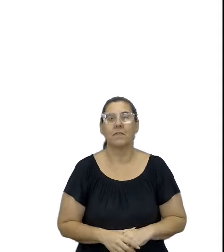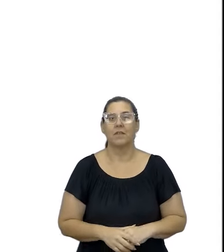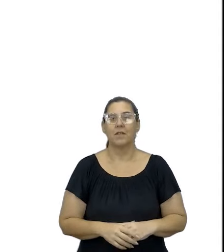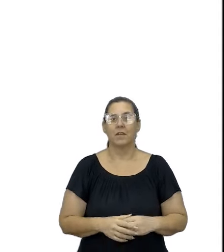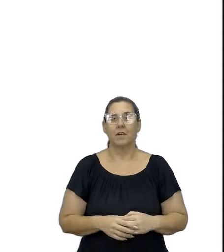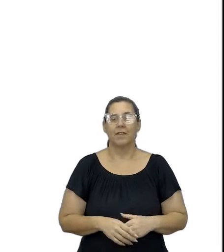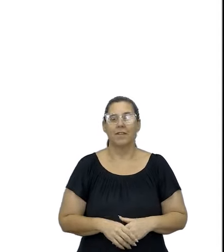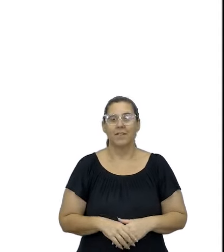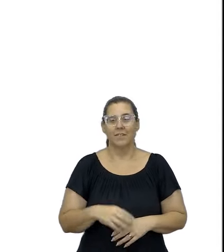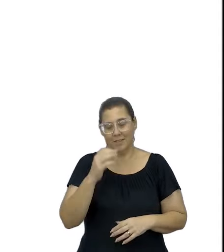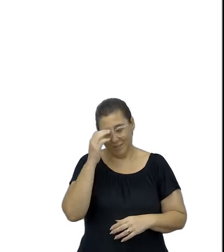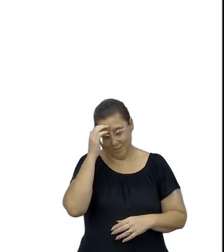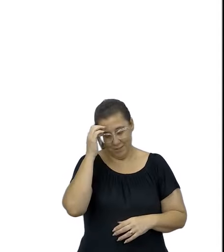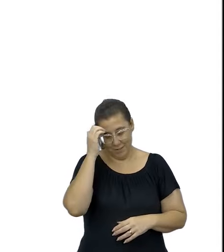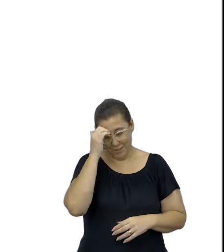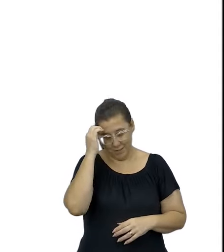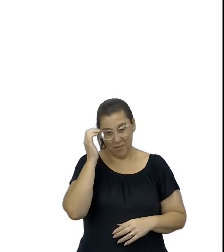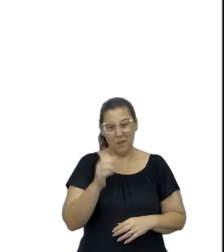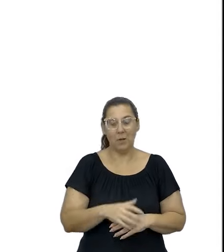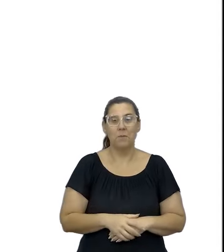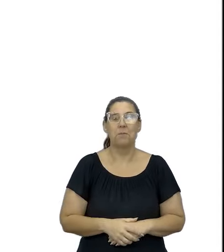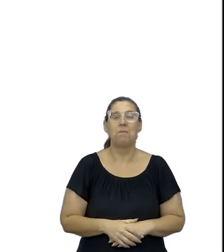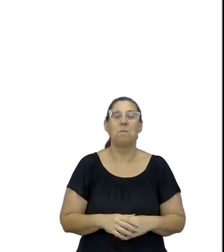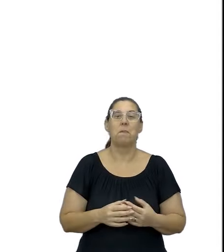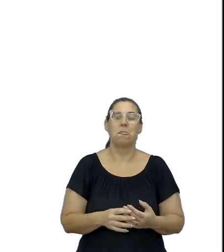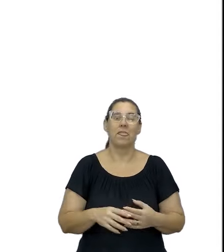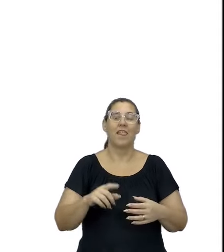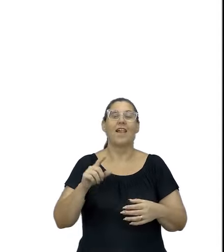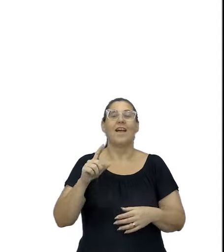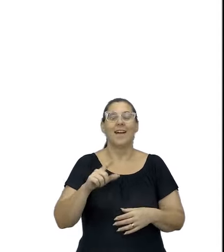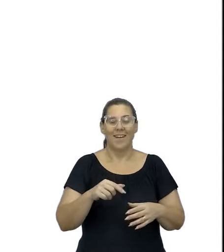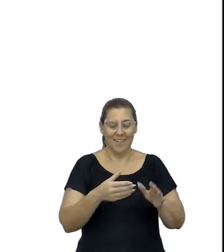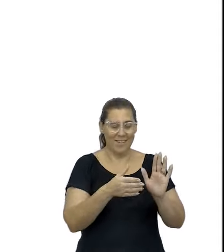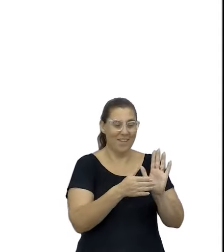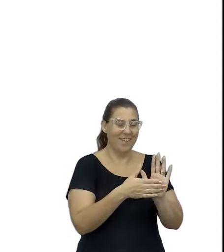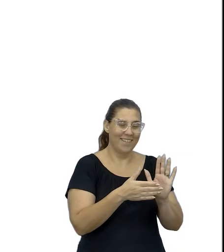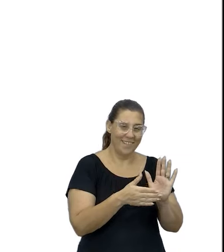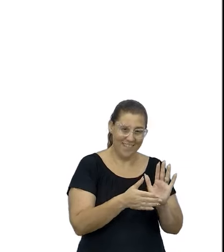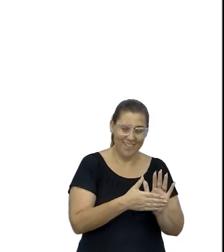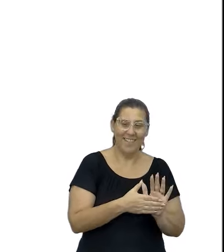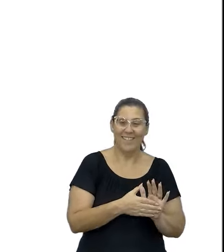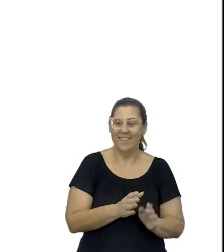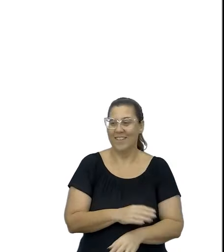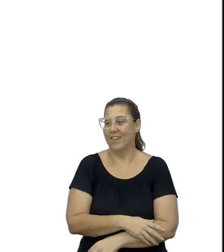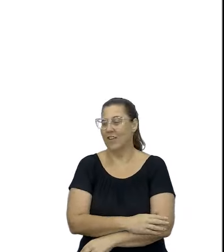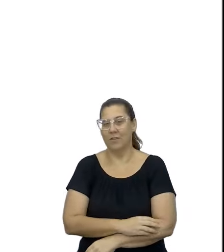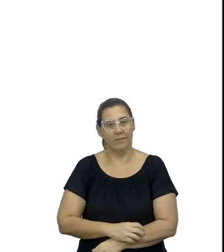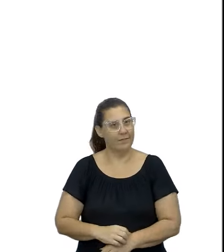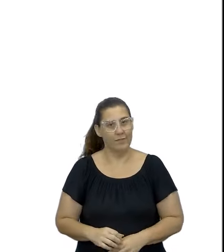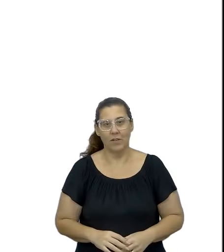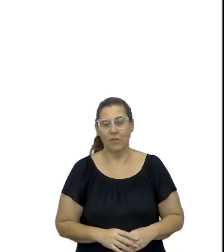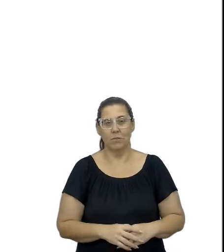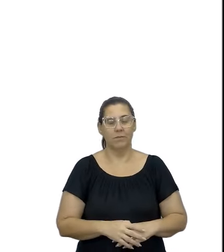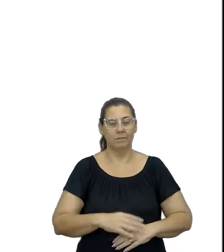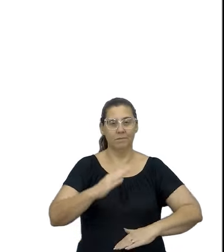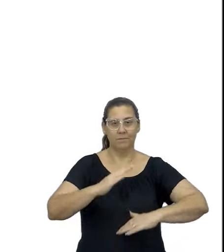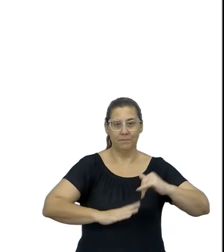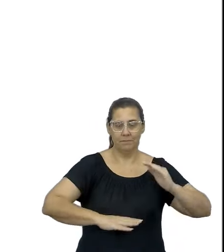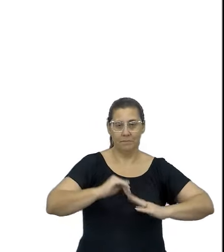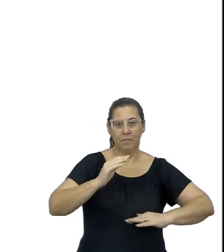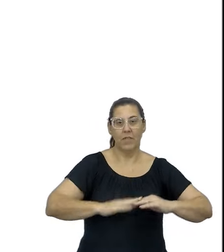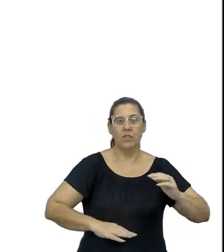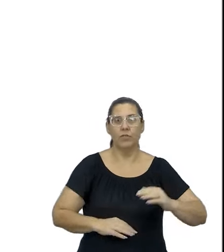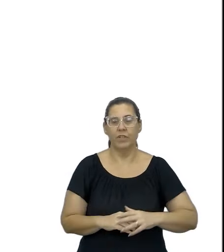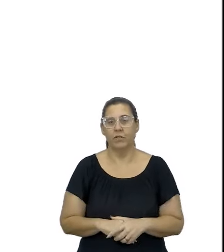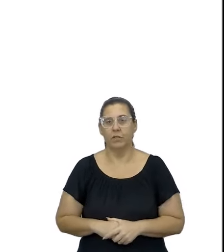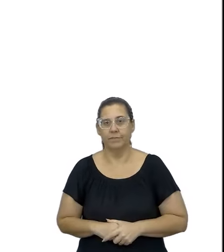repensar a letra que escolheu. Isso, a propósito, nos leva a outras 2 habilidades. Então, vamos ver